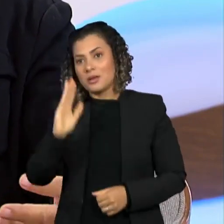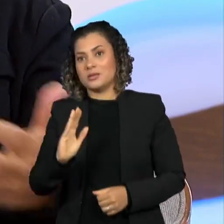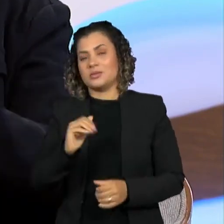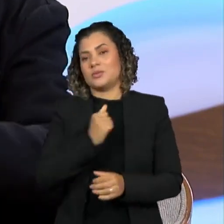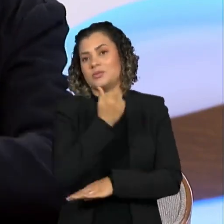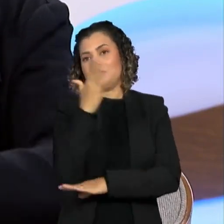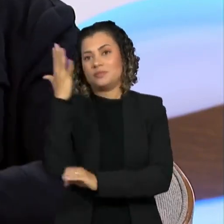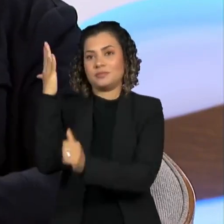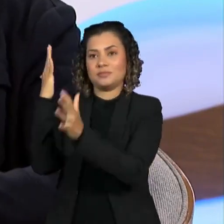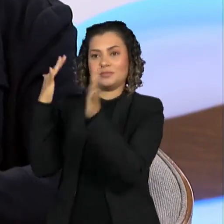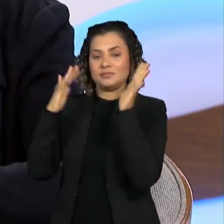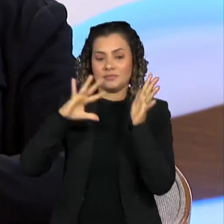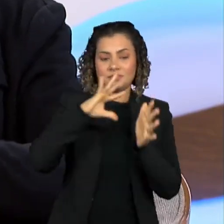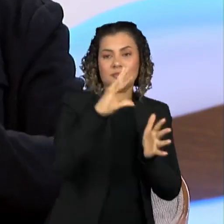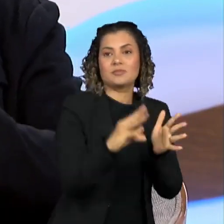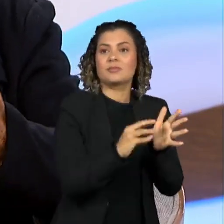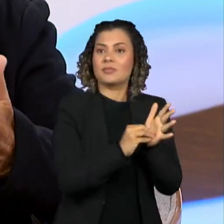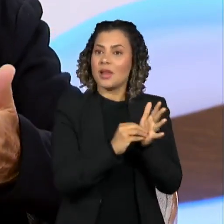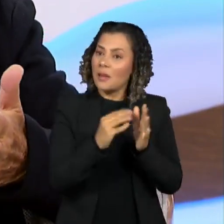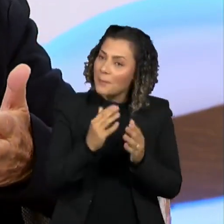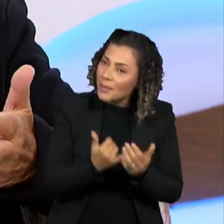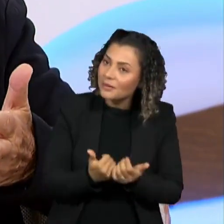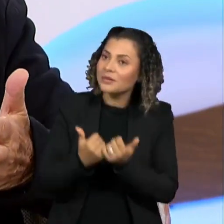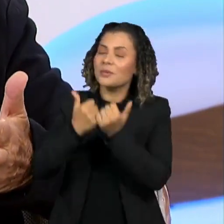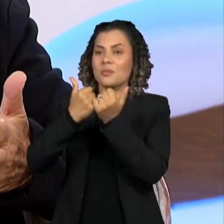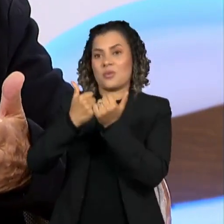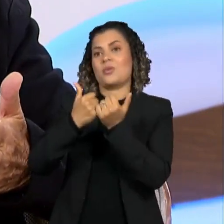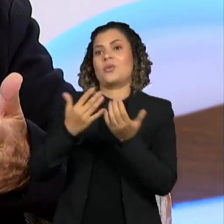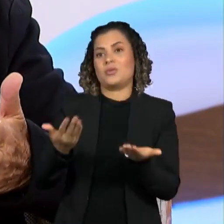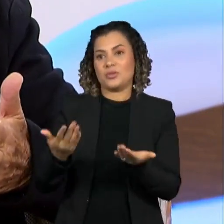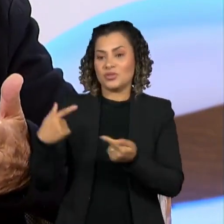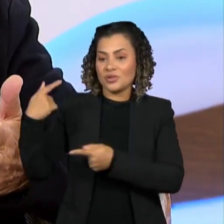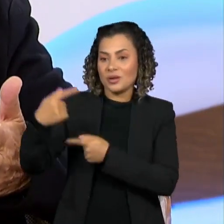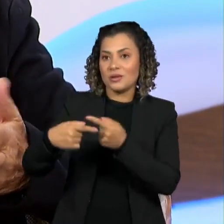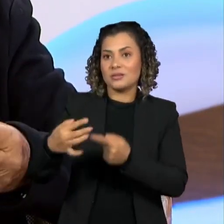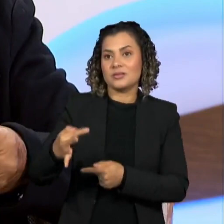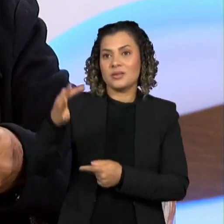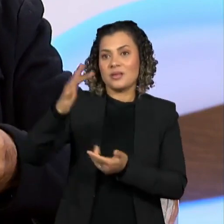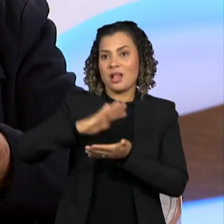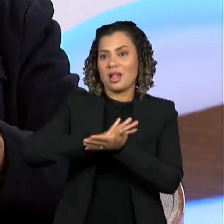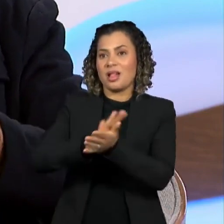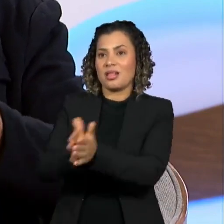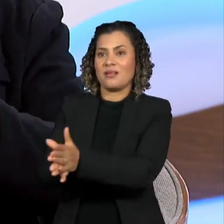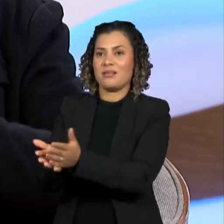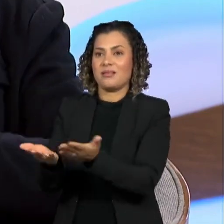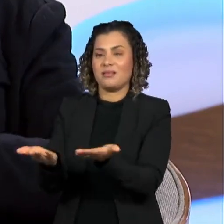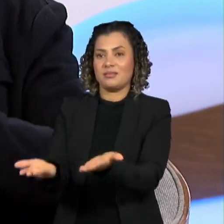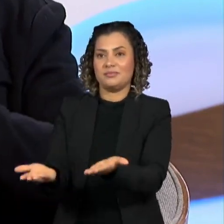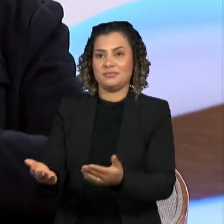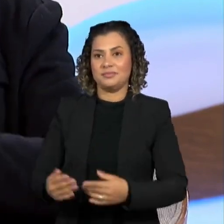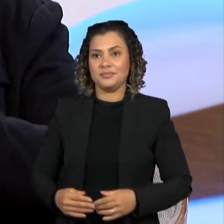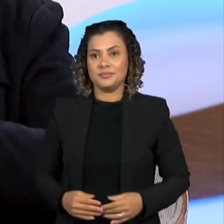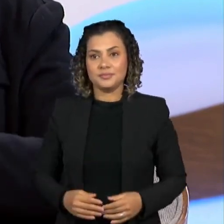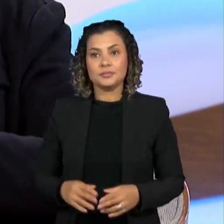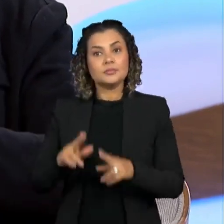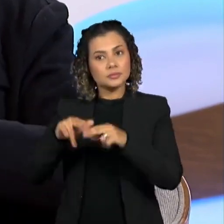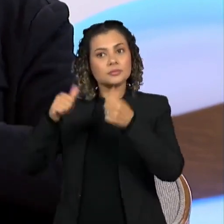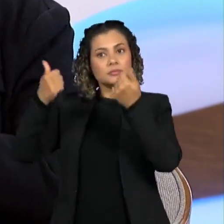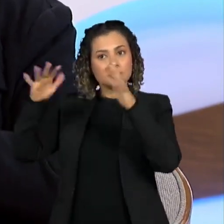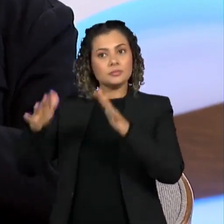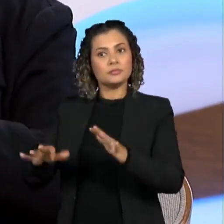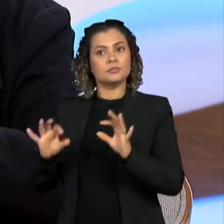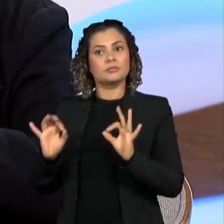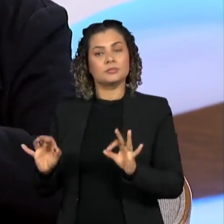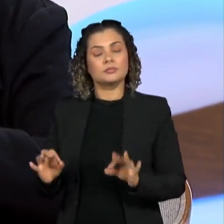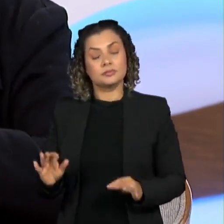e o patrimônio das novas gerações seja lapidado então é esse recuo foi um recuo muito grande